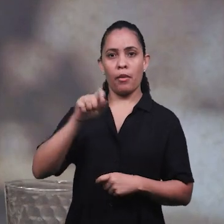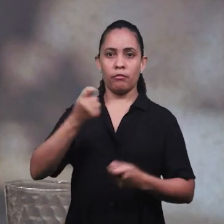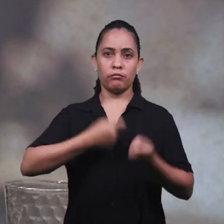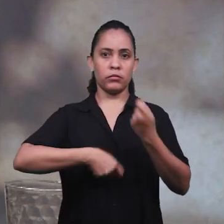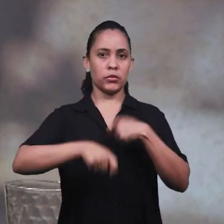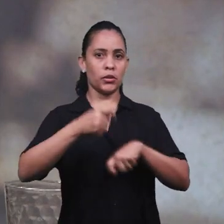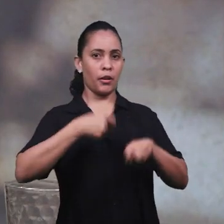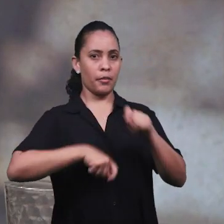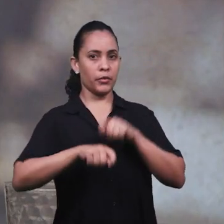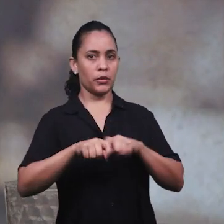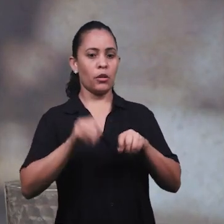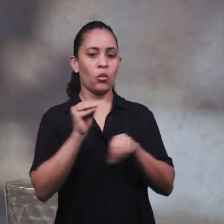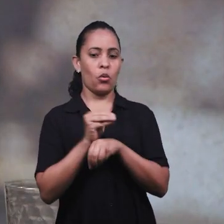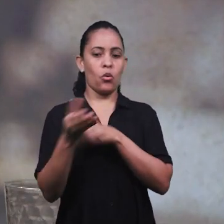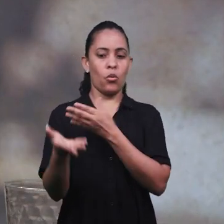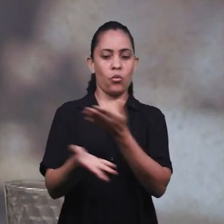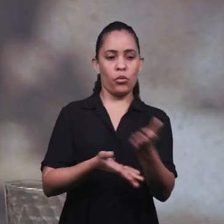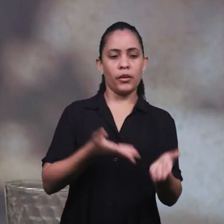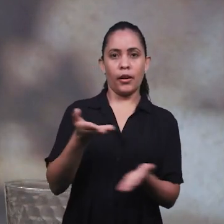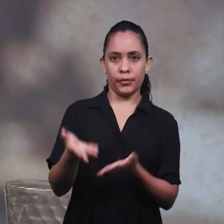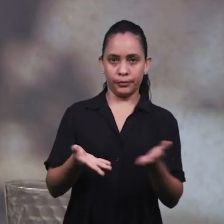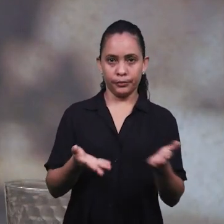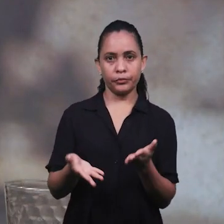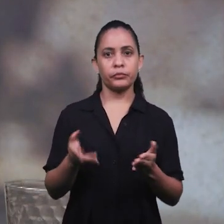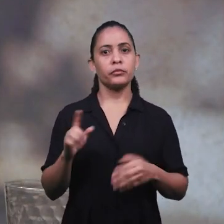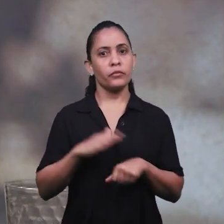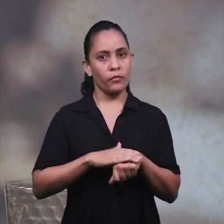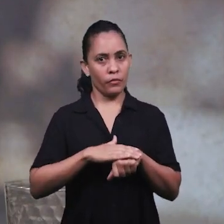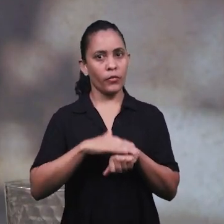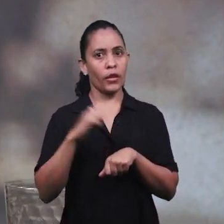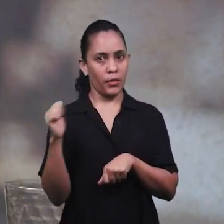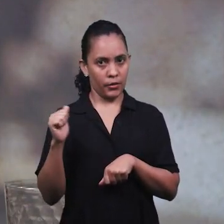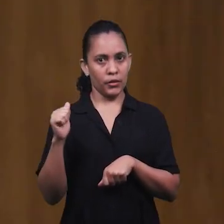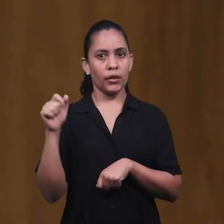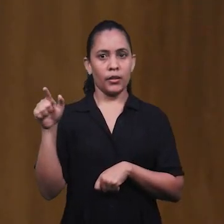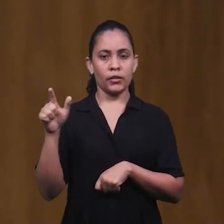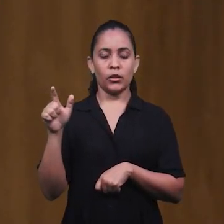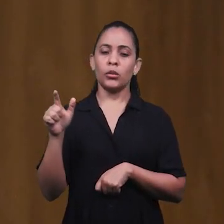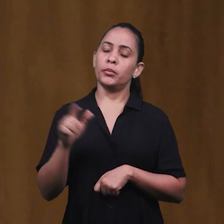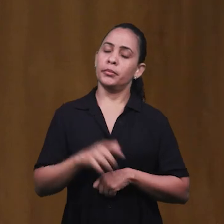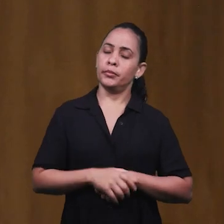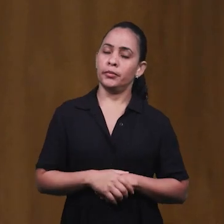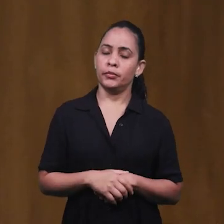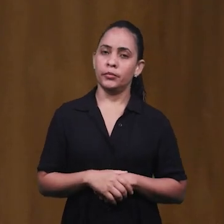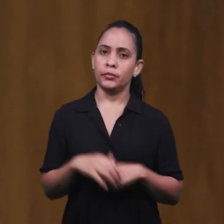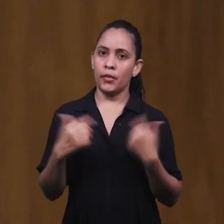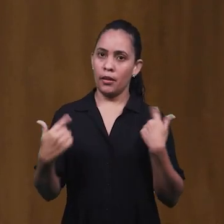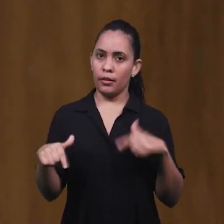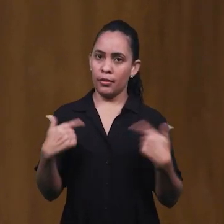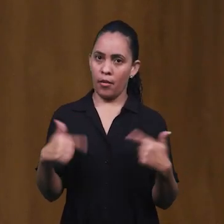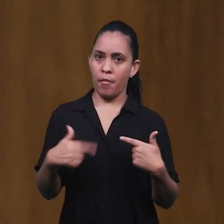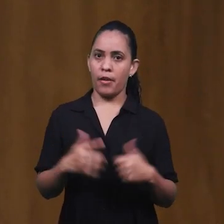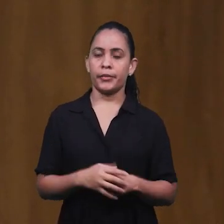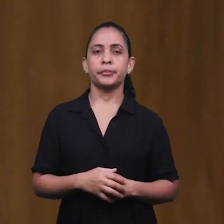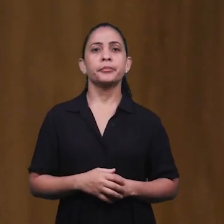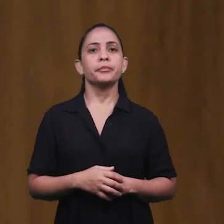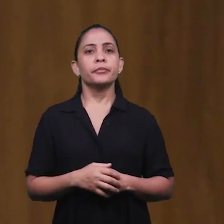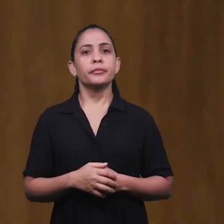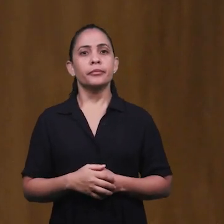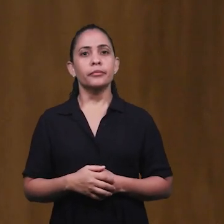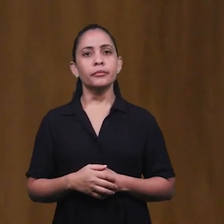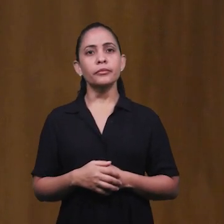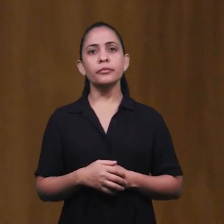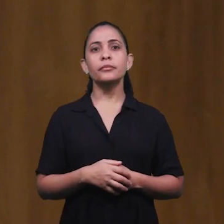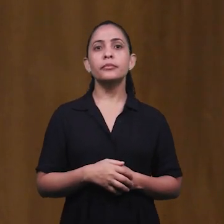administrar aquela coletividade condominial, é o que a gente chama de síndico profissional. Nessa questão do síndico profissional,